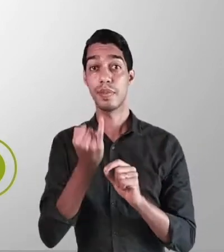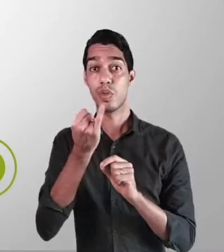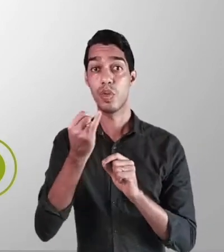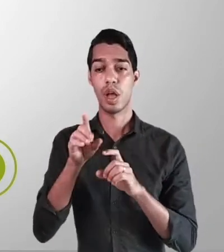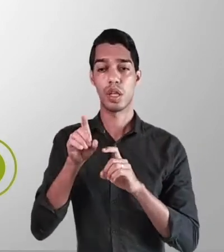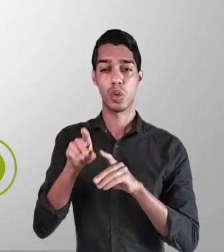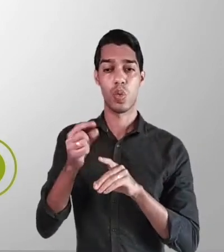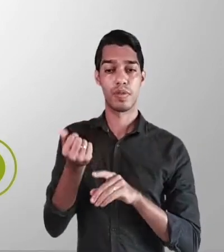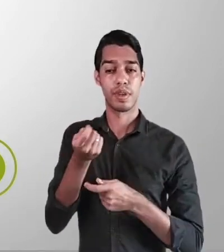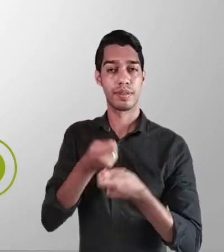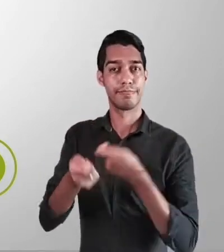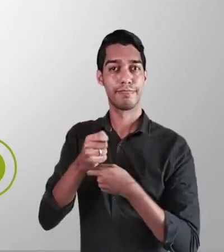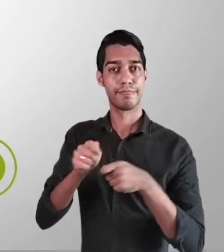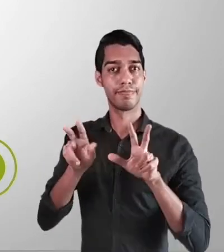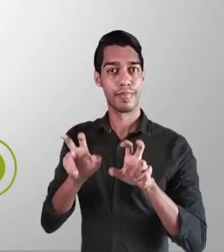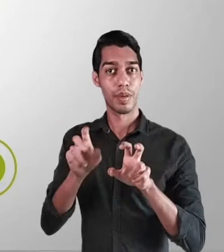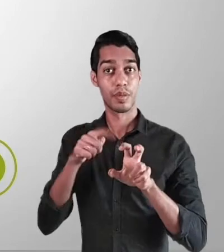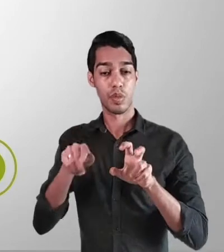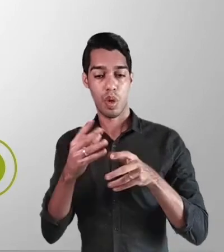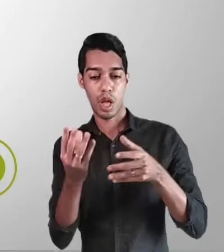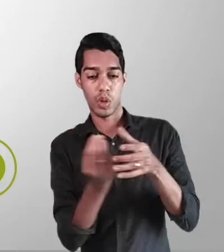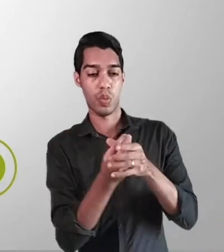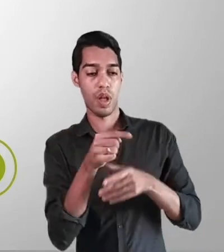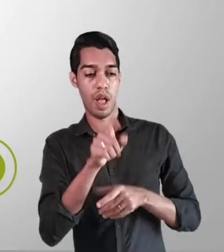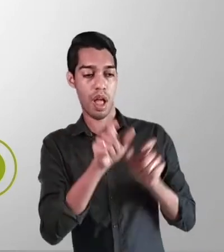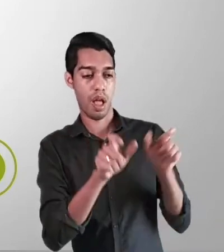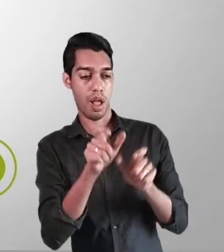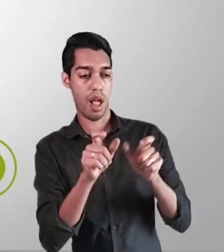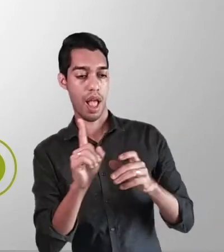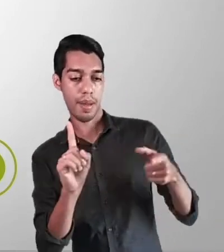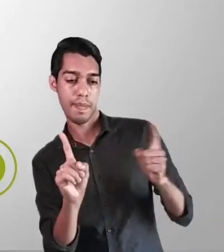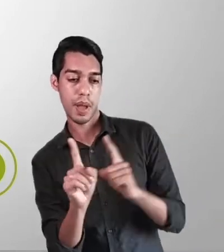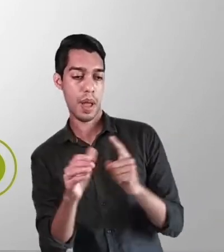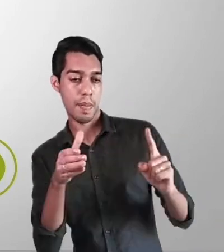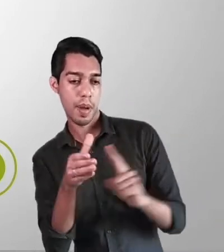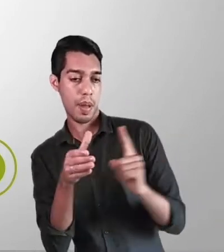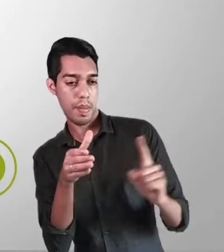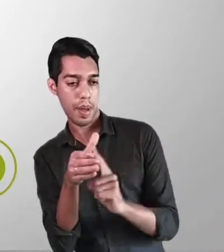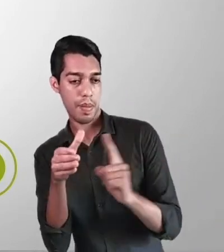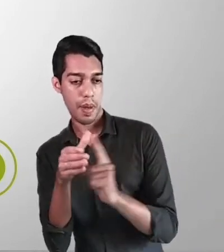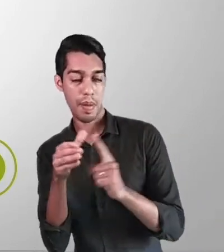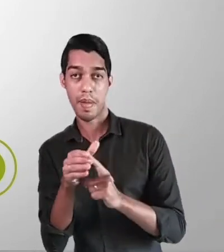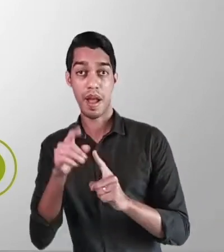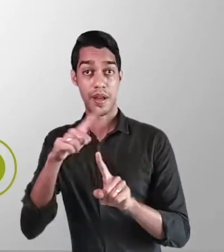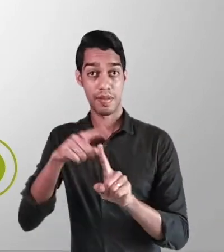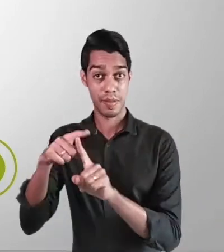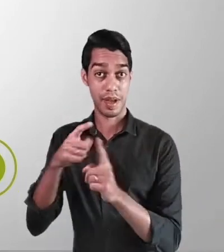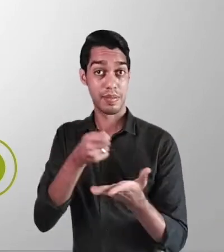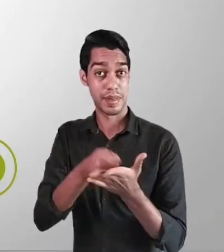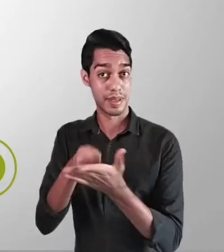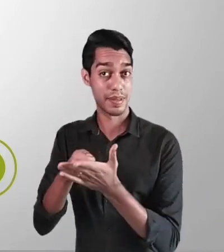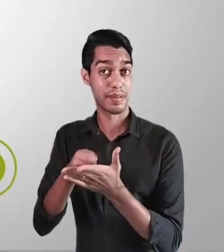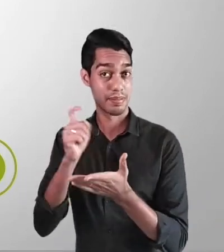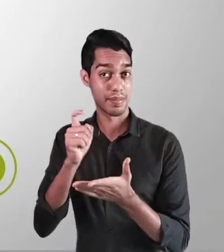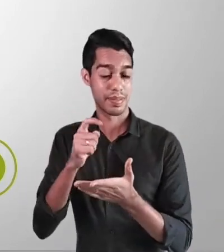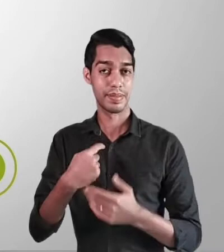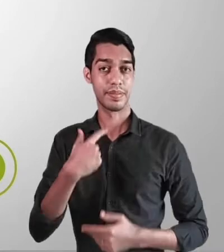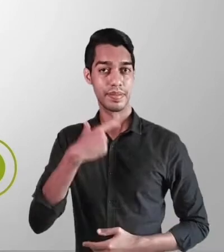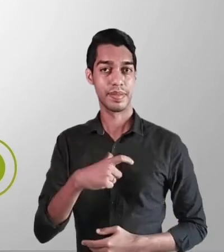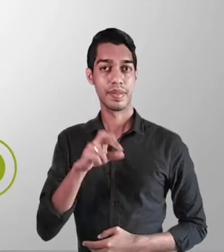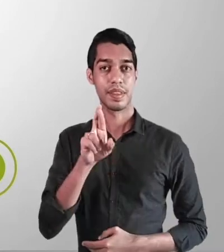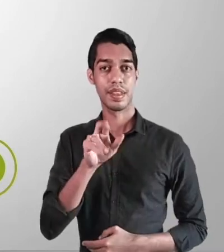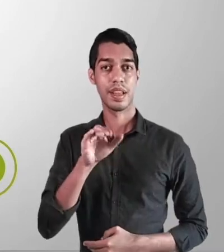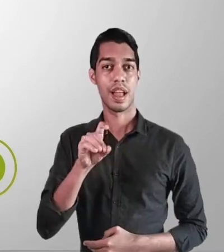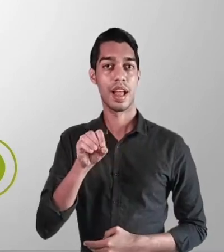educação financeira no processo de inclusão de consumidores aos serviços financeiros de meios de pagamento. Eu sou Ricardo Vieira,